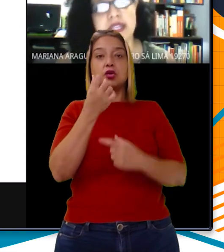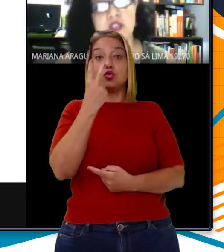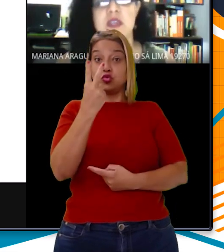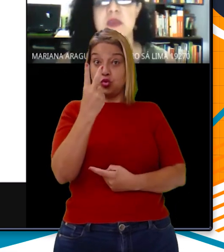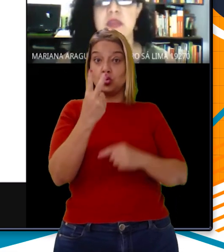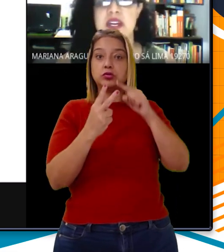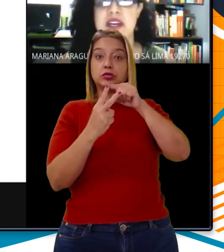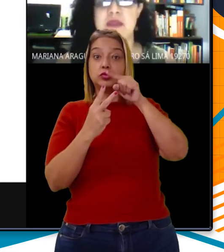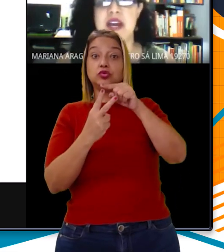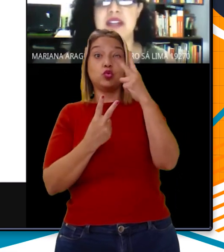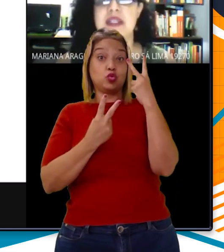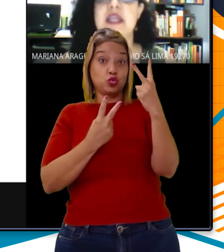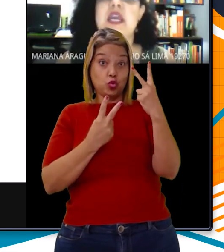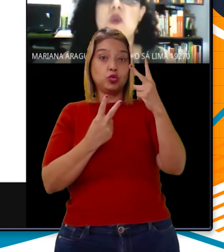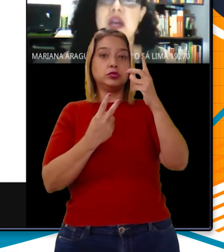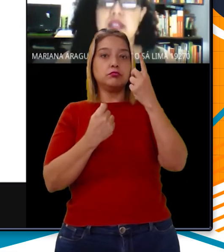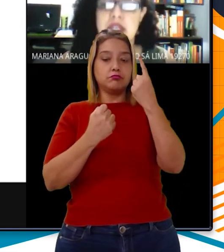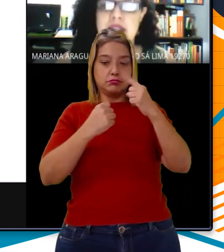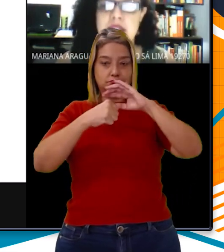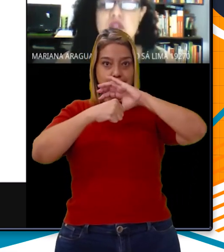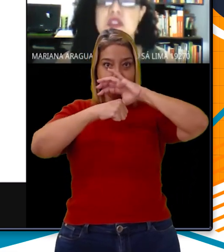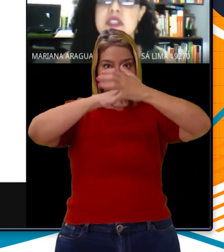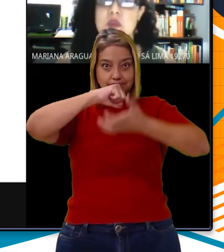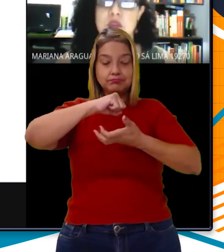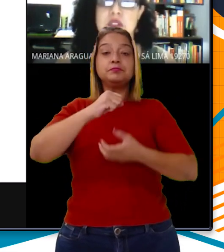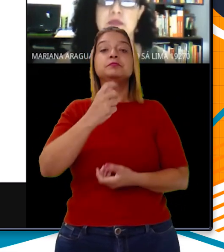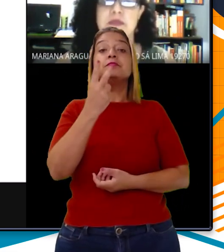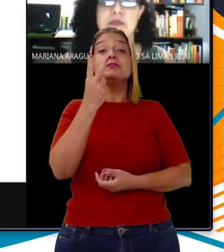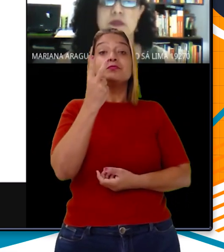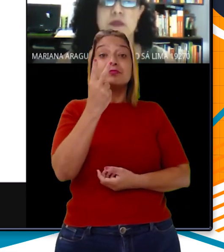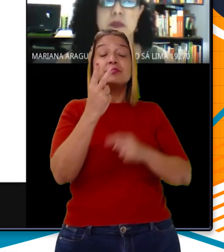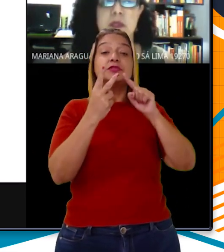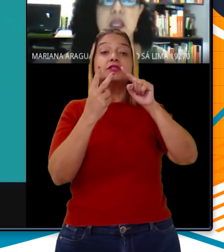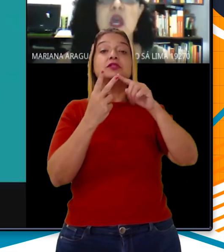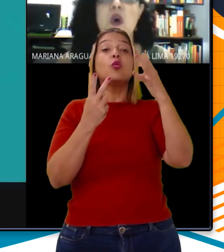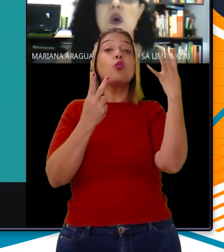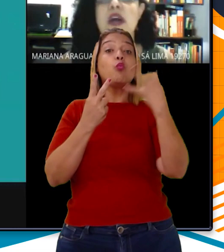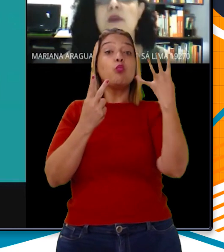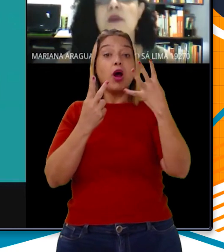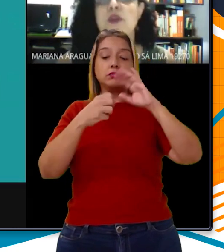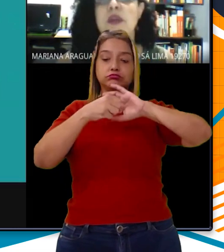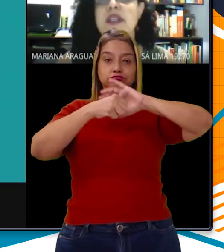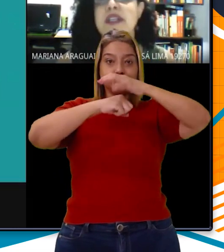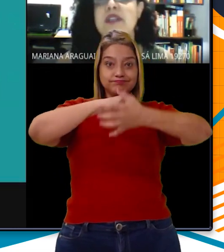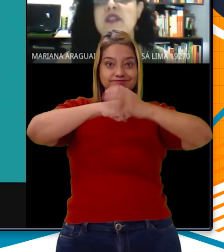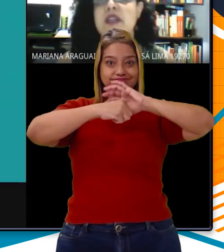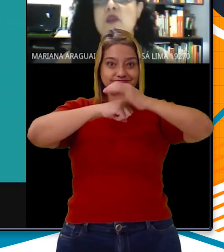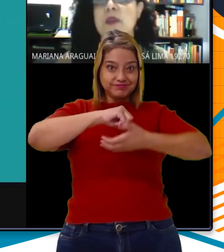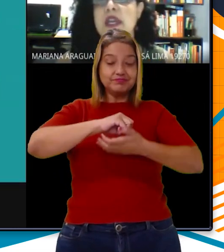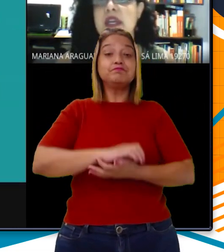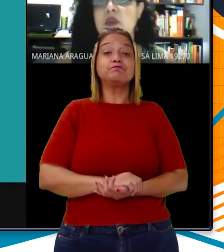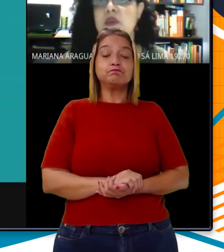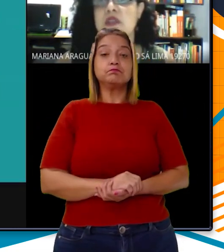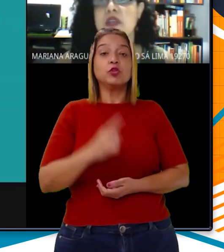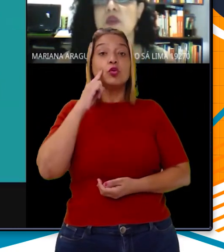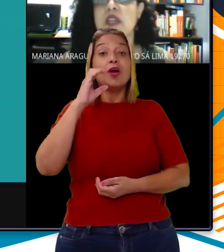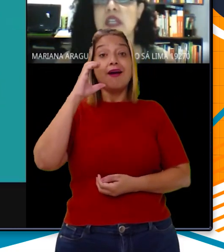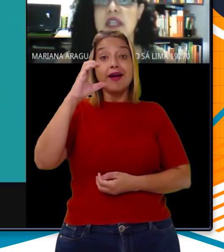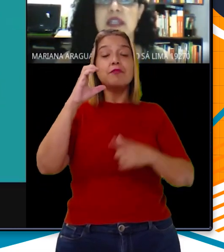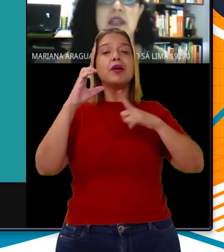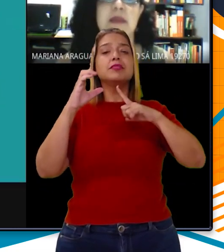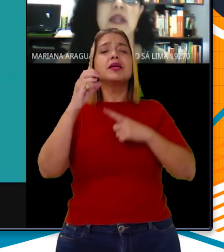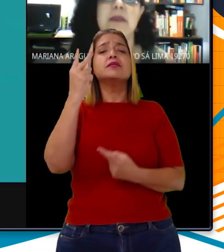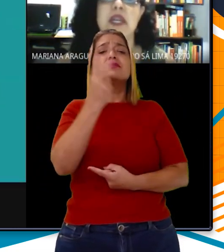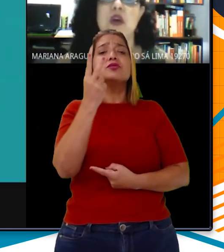elétrons na primeira camada e 4 elétrons na segunda. O carbono pertence ao segundo período, segunda